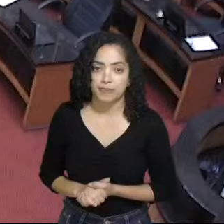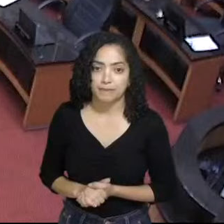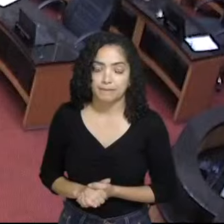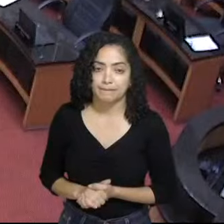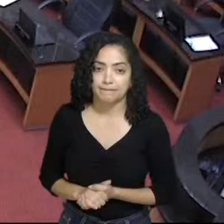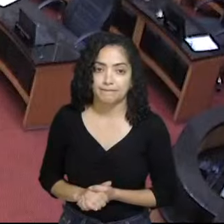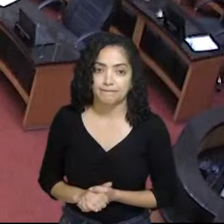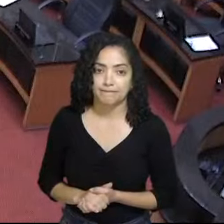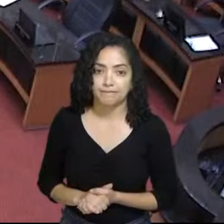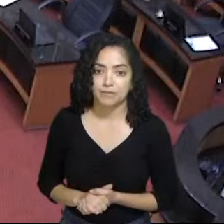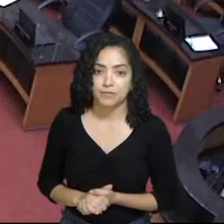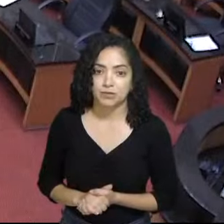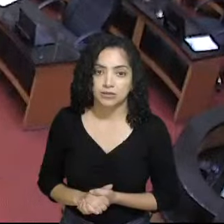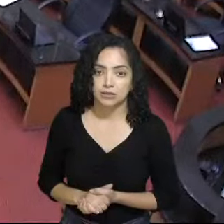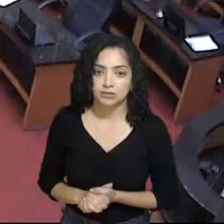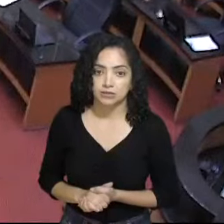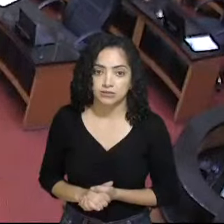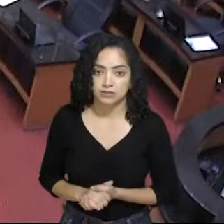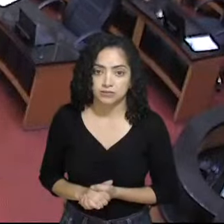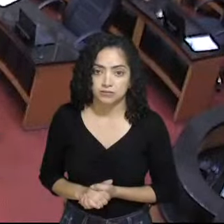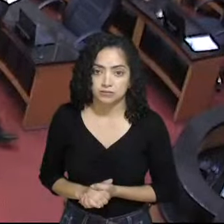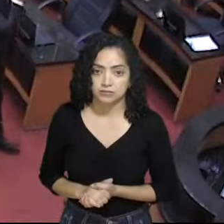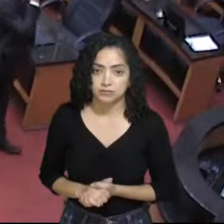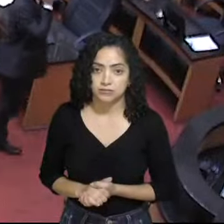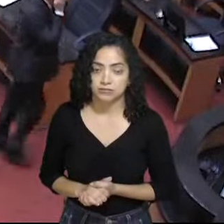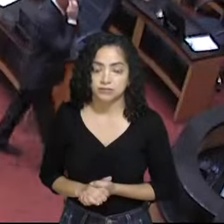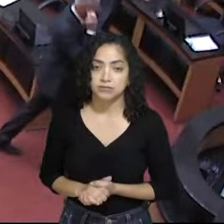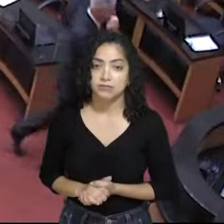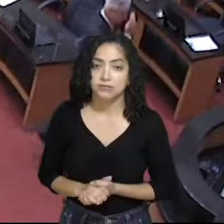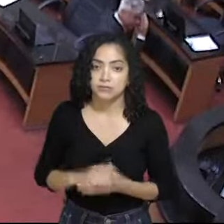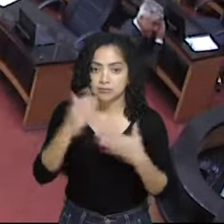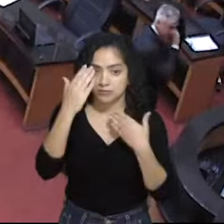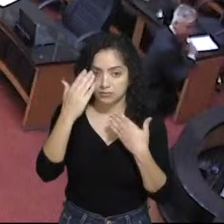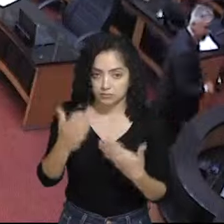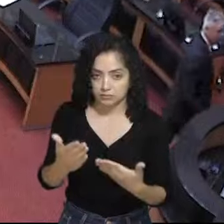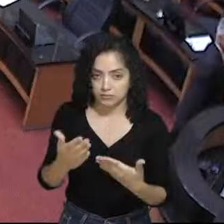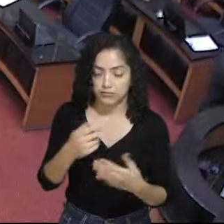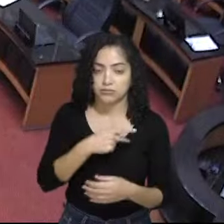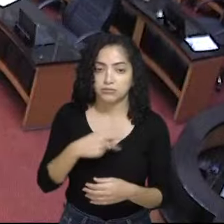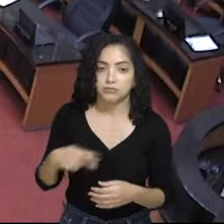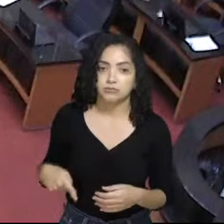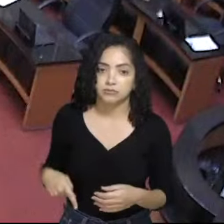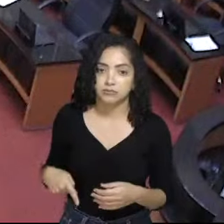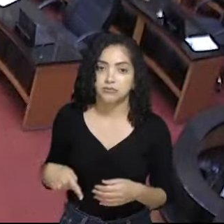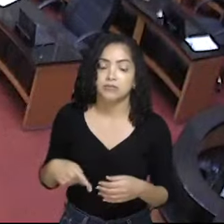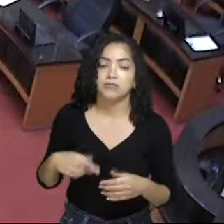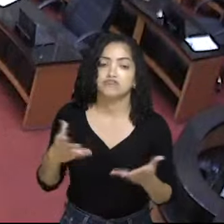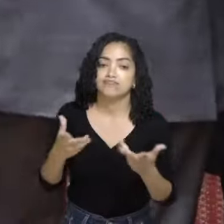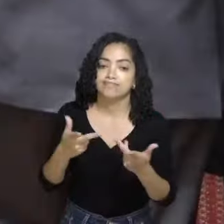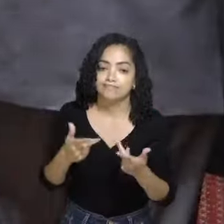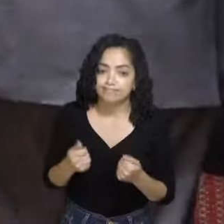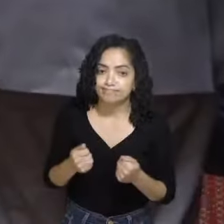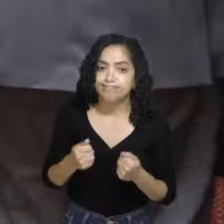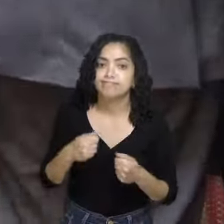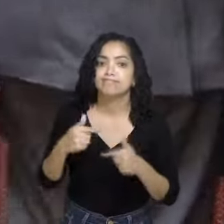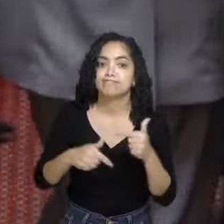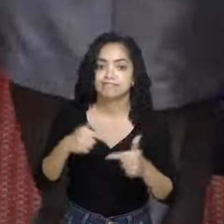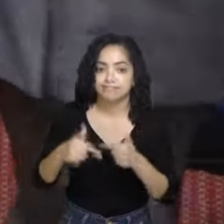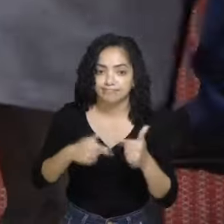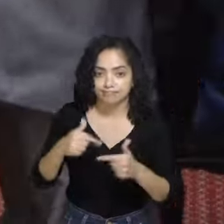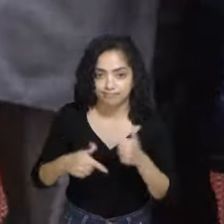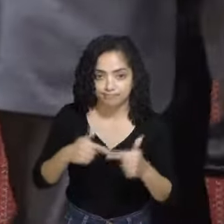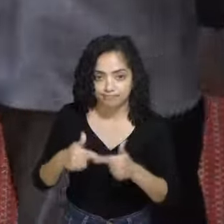O senhor quer que eu fale, senhor presidente? Então quero agradecer Vossa Excelência pelo excelente trabalho, a condução desta casa